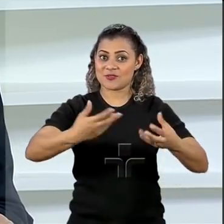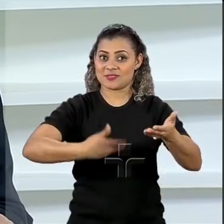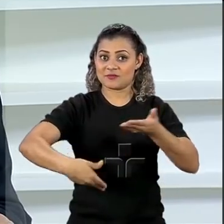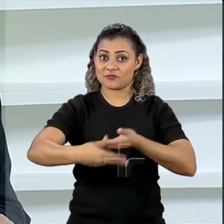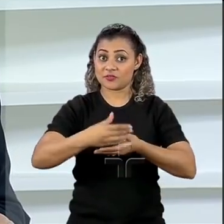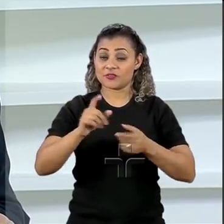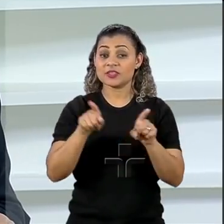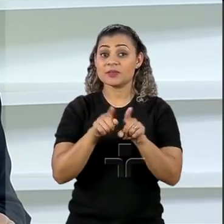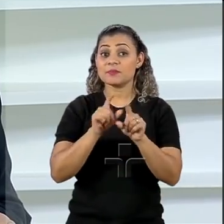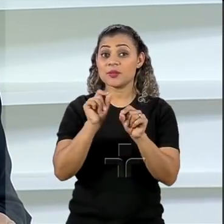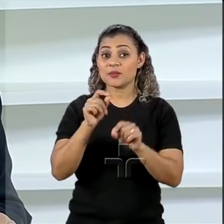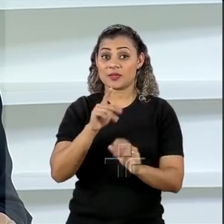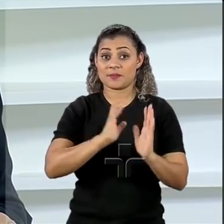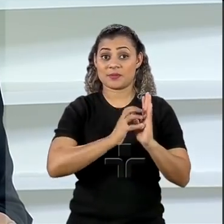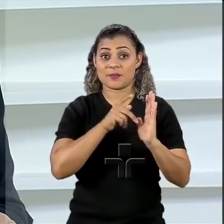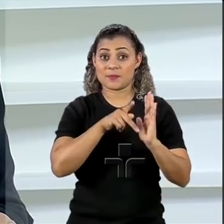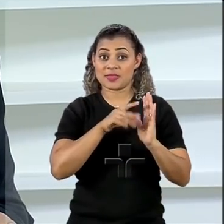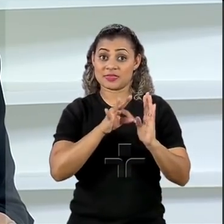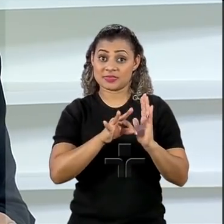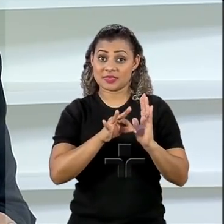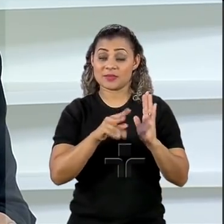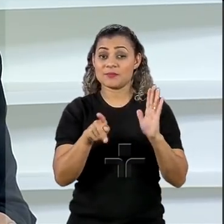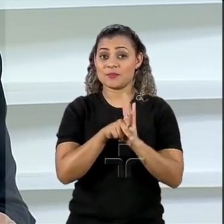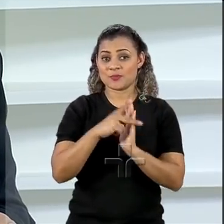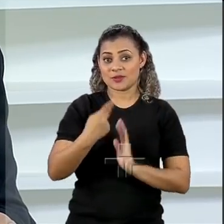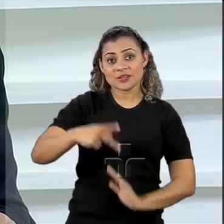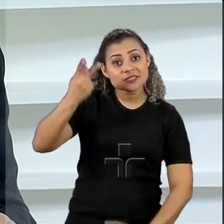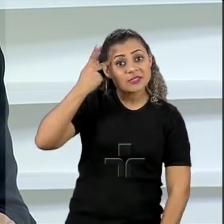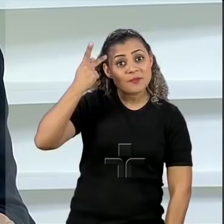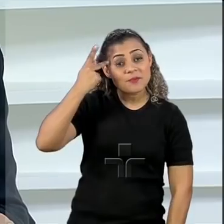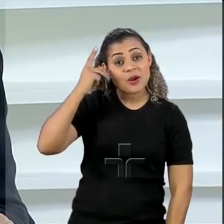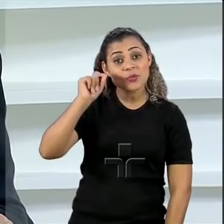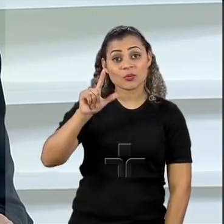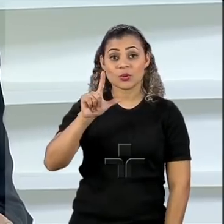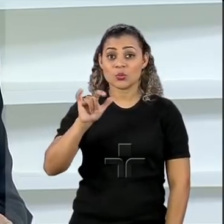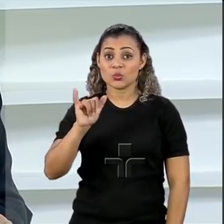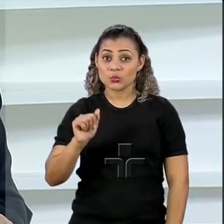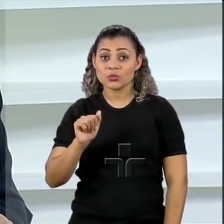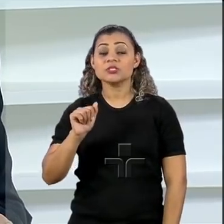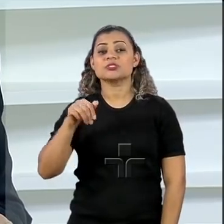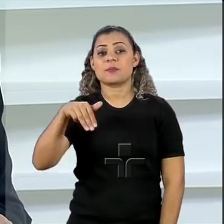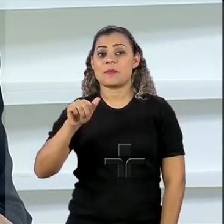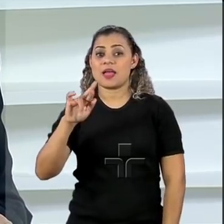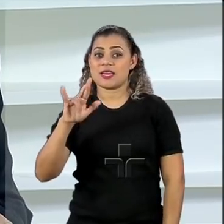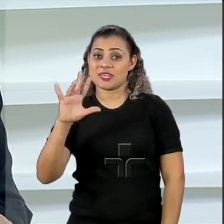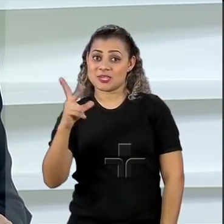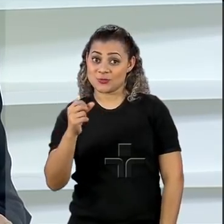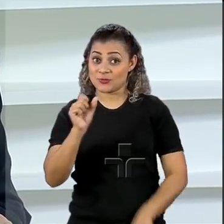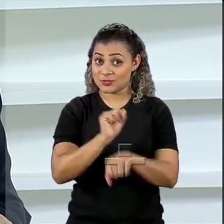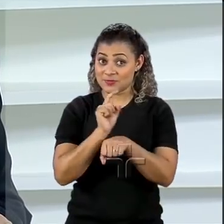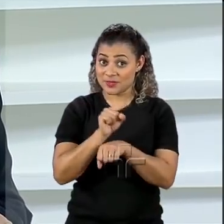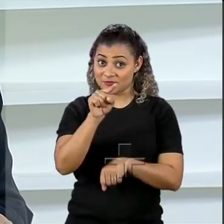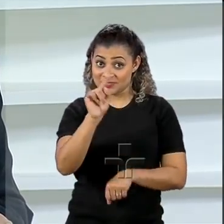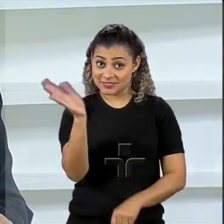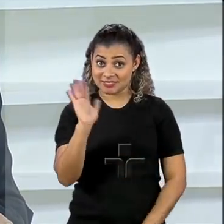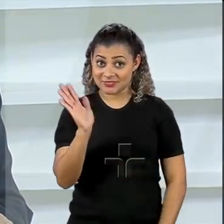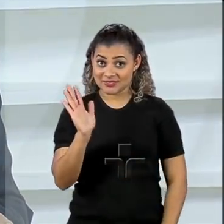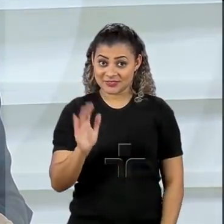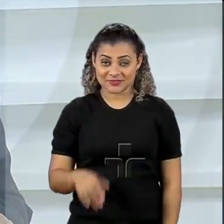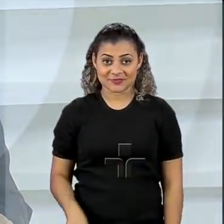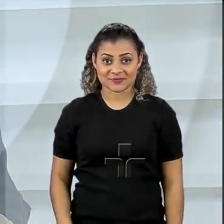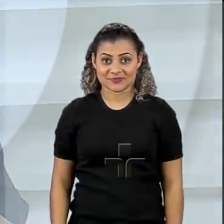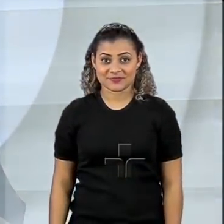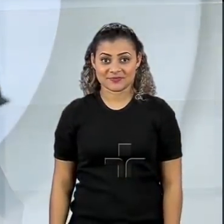o pré-candidato do PT ao governo de São Paulo, Luiz Marinho. Aguardo vocês. Até lá.